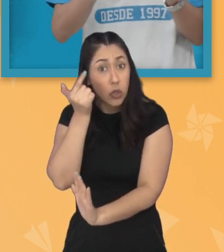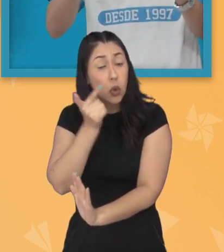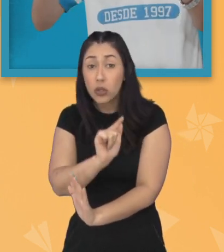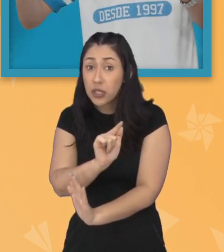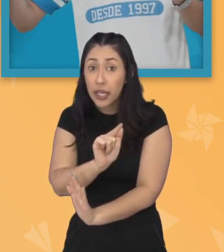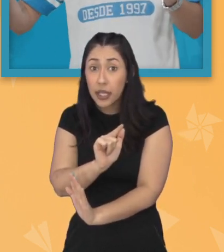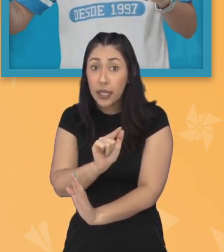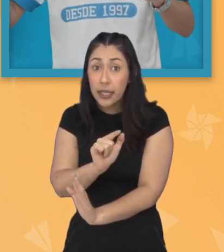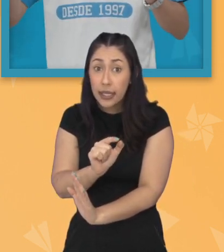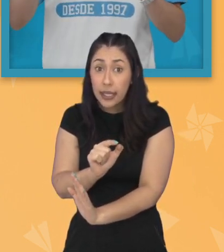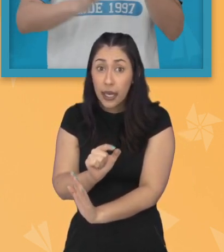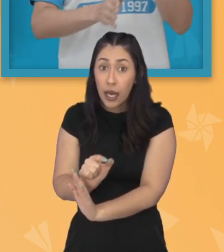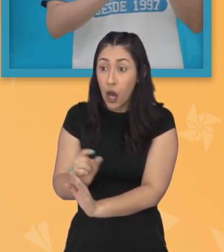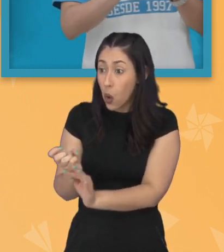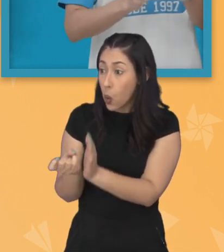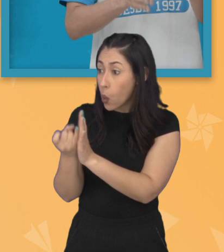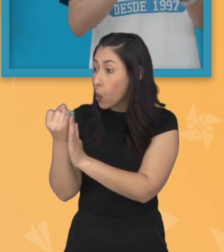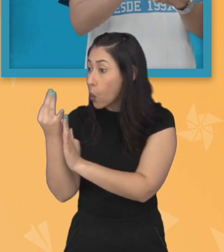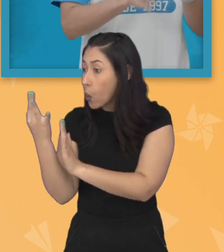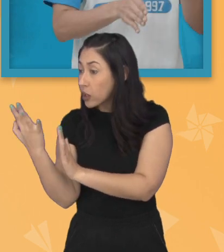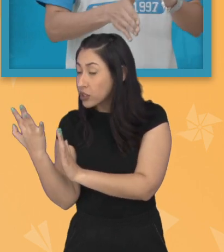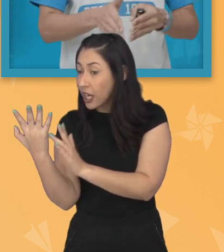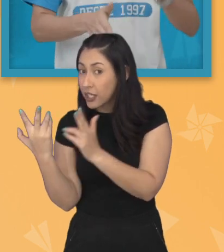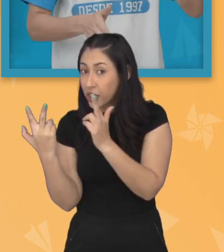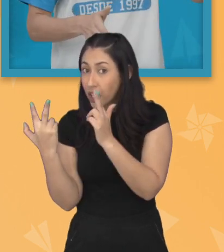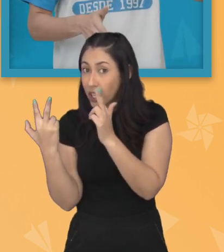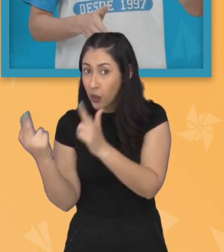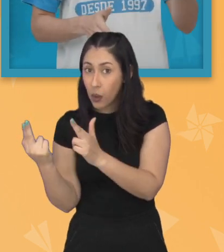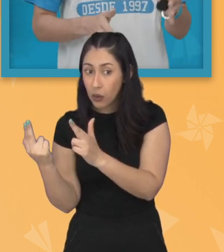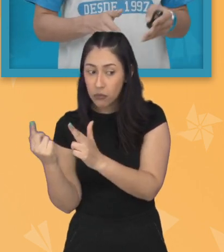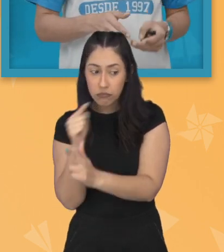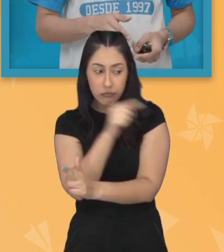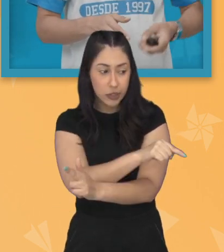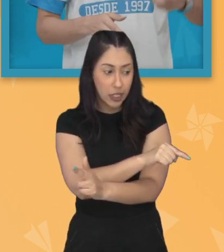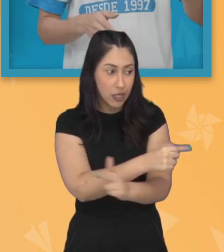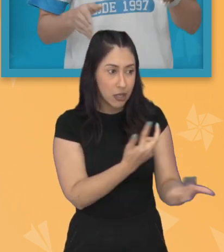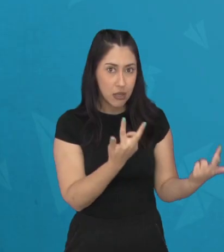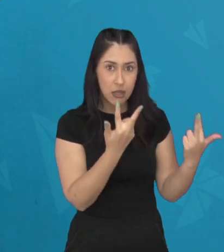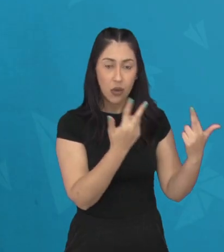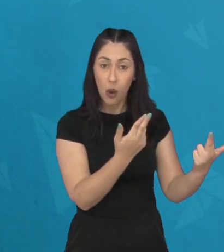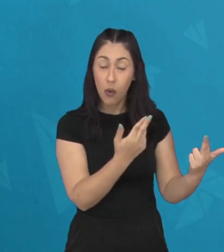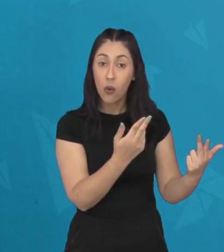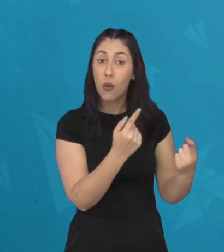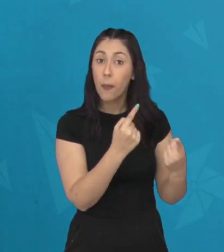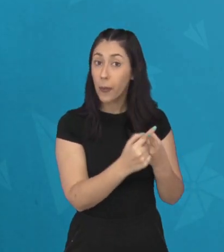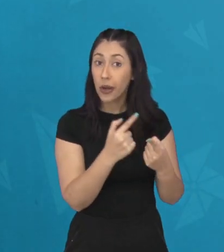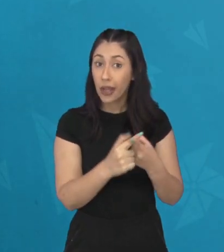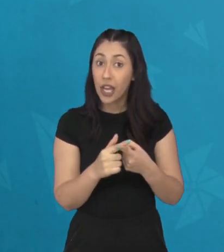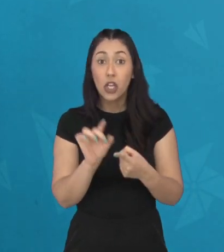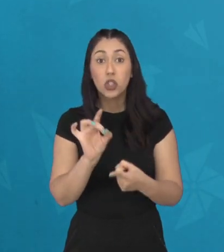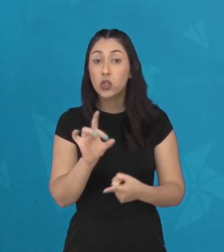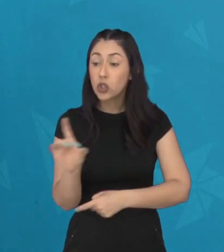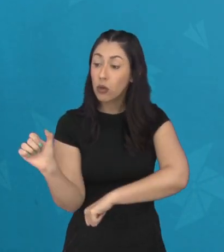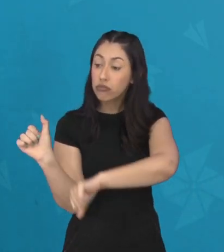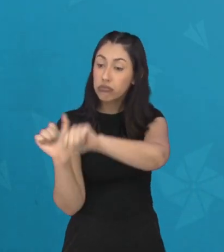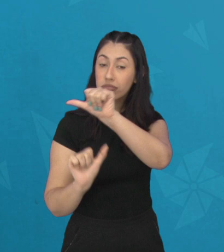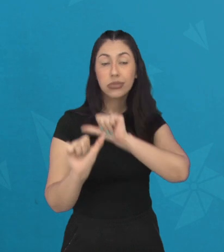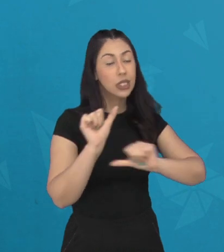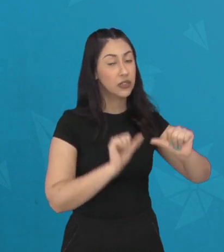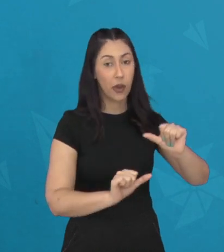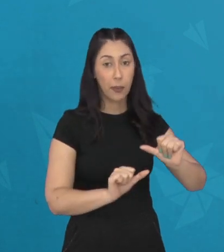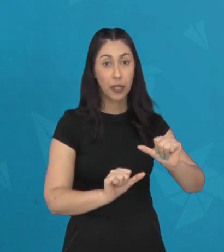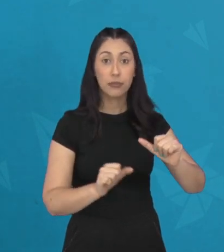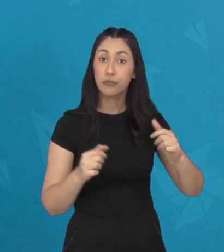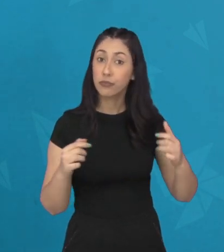de reagentes e produtos, que é o que a gente estava falando de balanceamento. O que a gente vai ter ali de número de átomos de hidrogênio